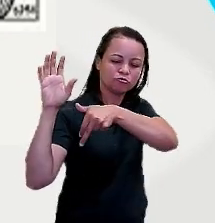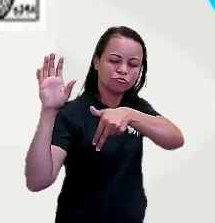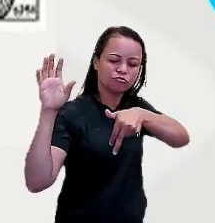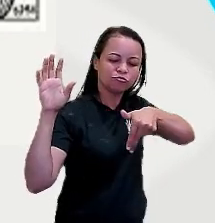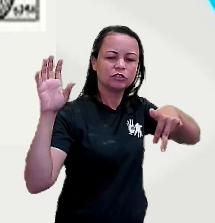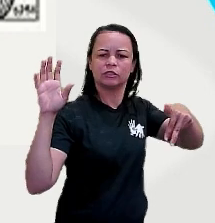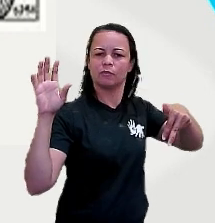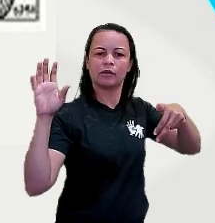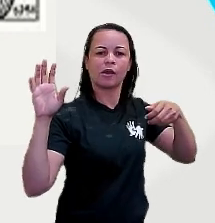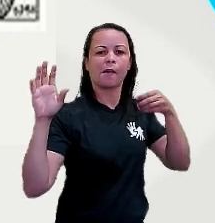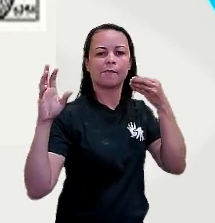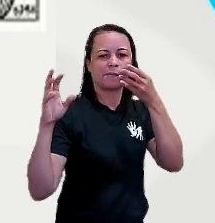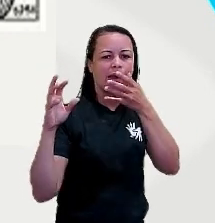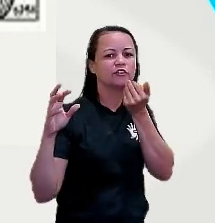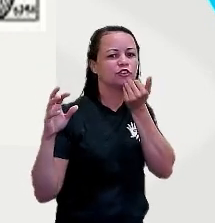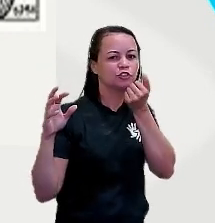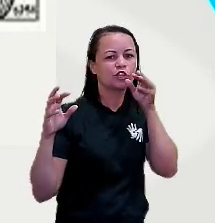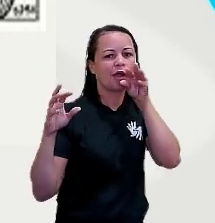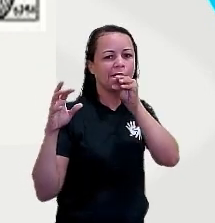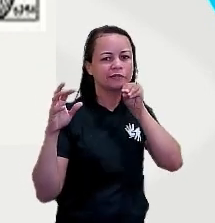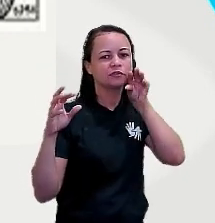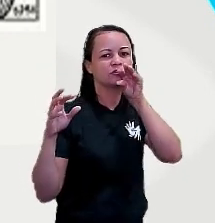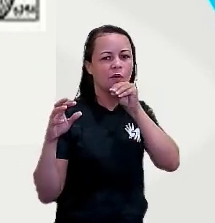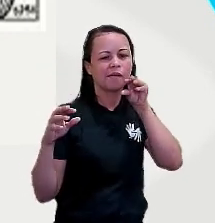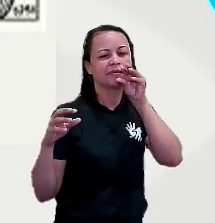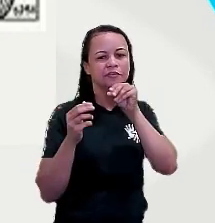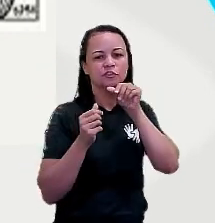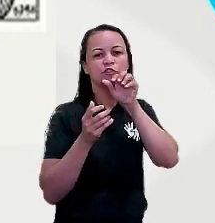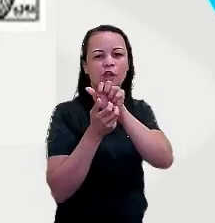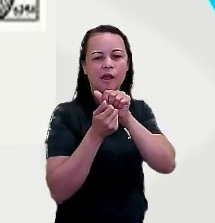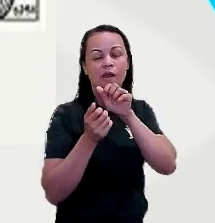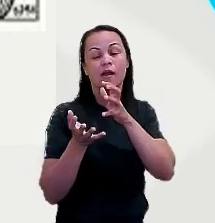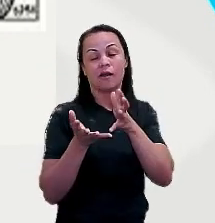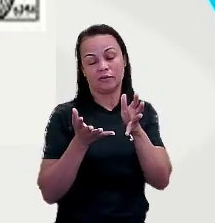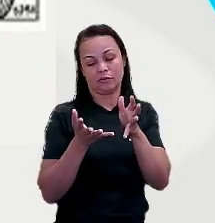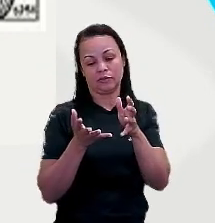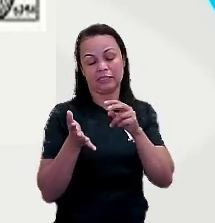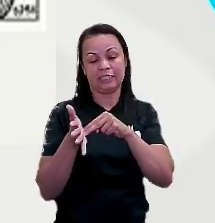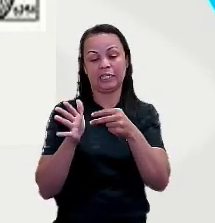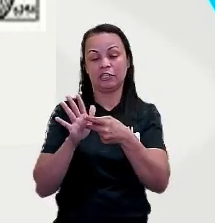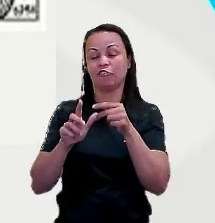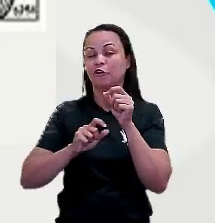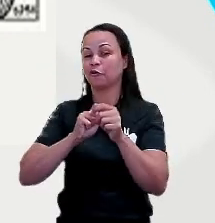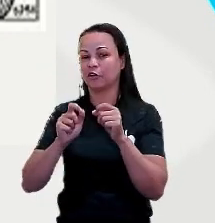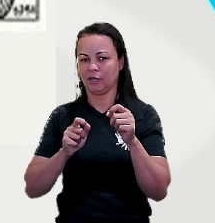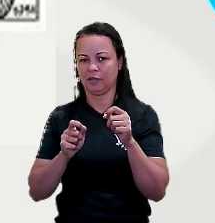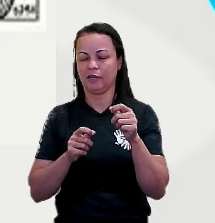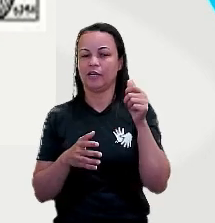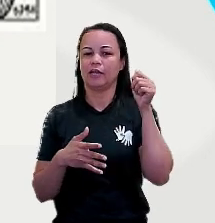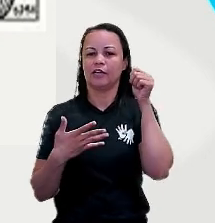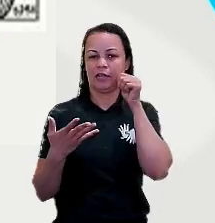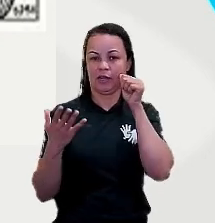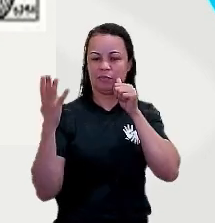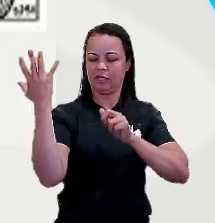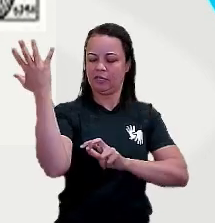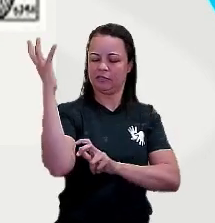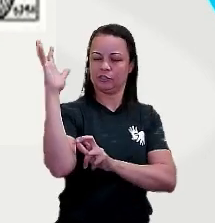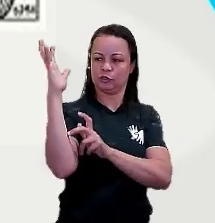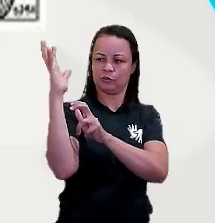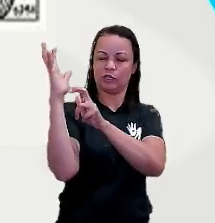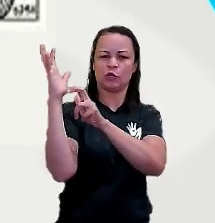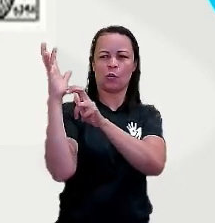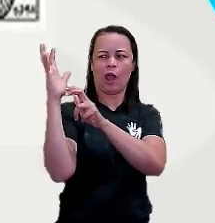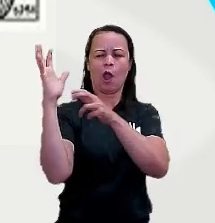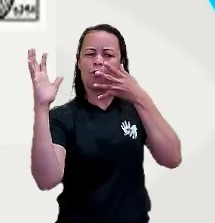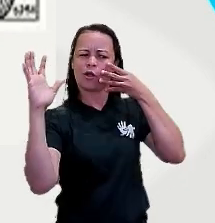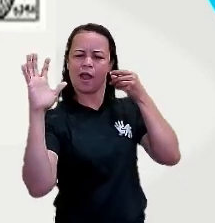Observa a boca dela, ela está mastigando. Então, significa que Magali subiu, o gatinho ficou feliz, pensando,